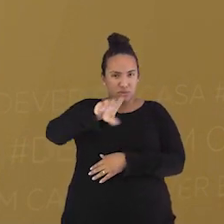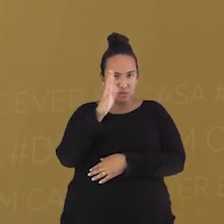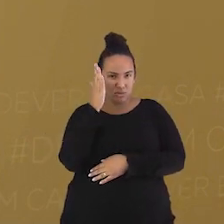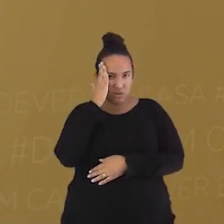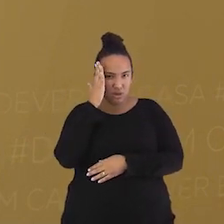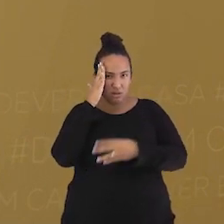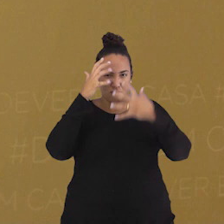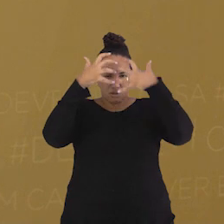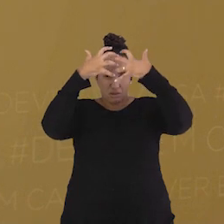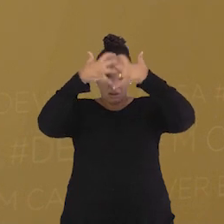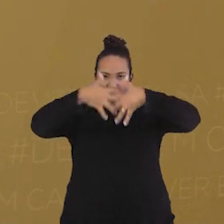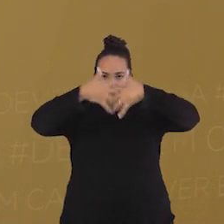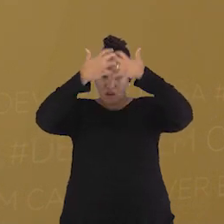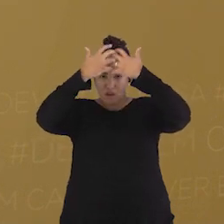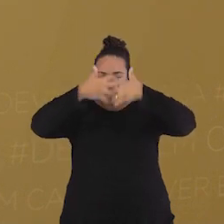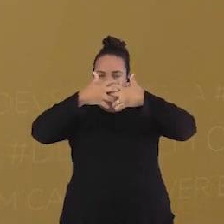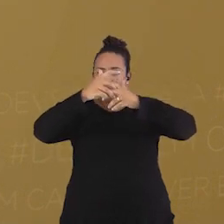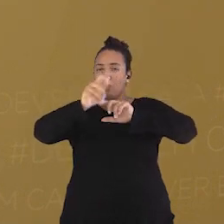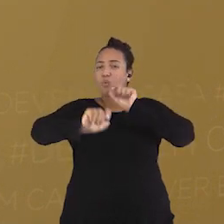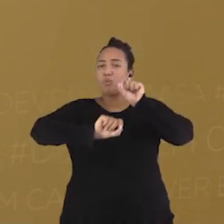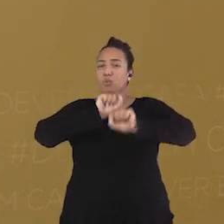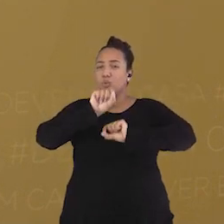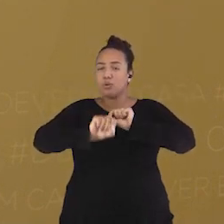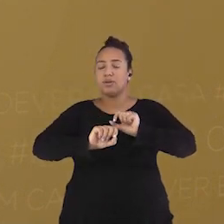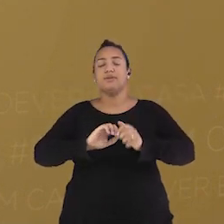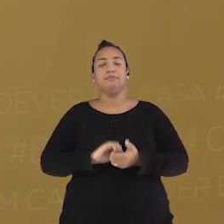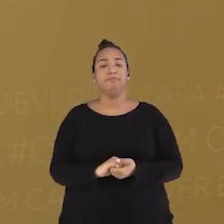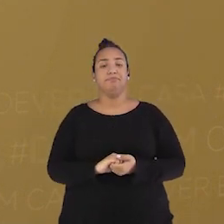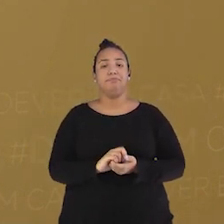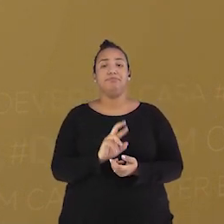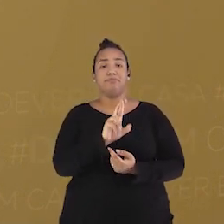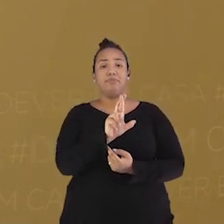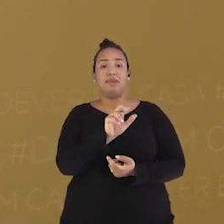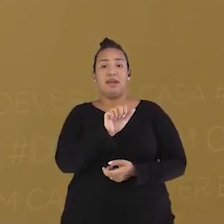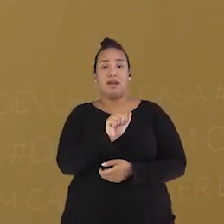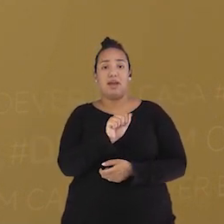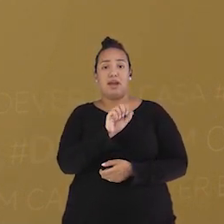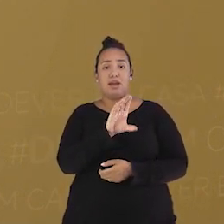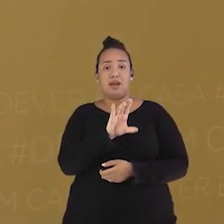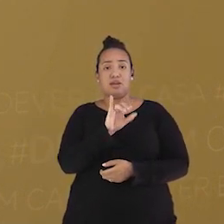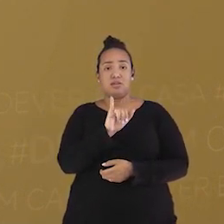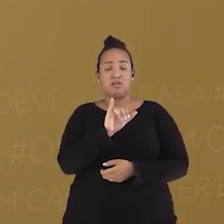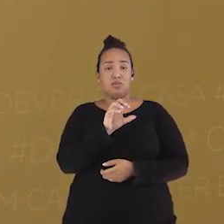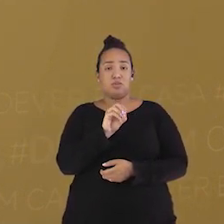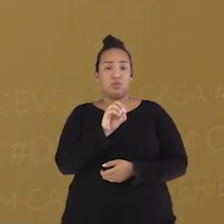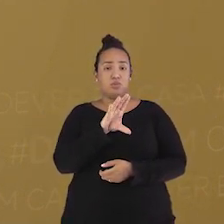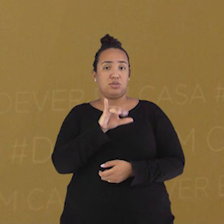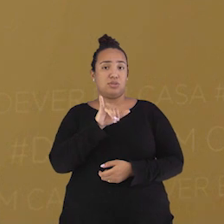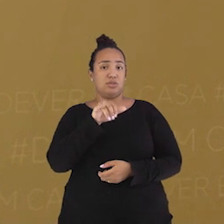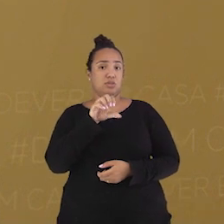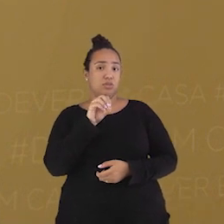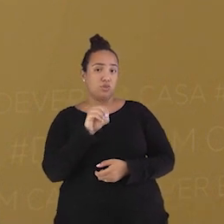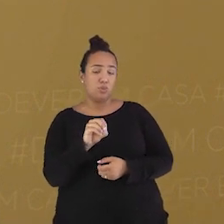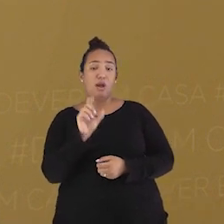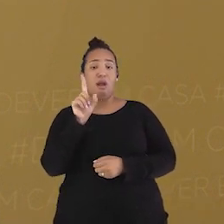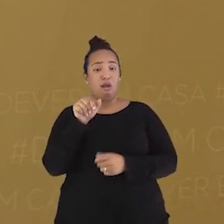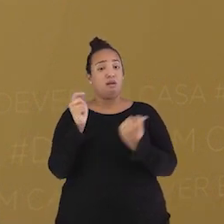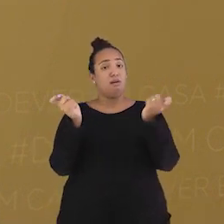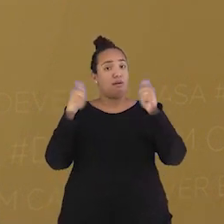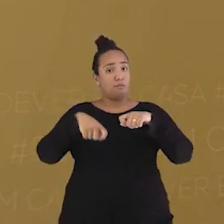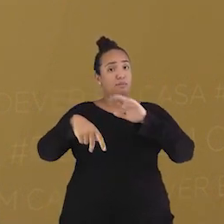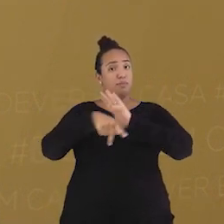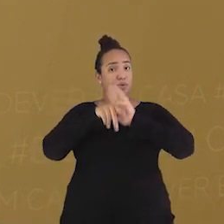raciocínio? A capacidade de raciocínio é uma característica adaptativa do ser humano, que